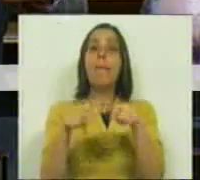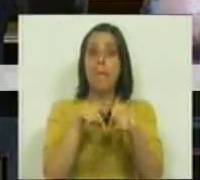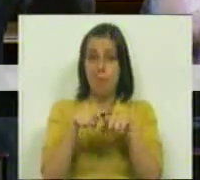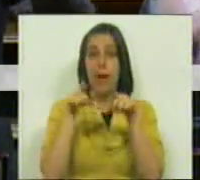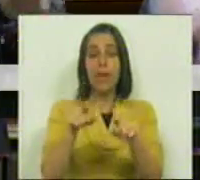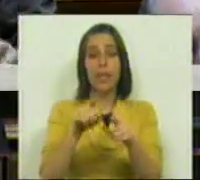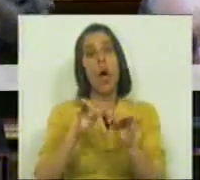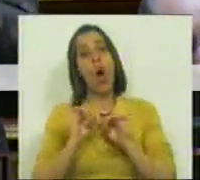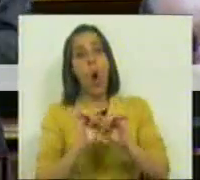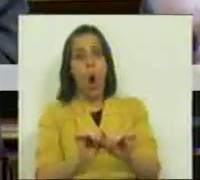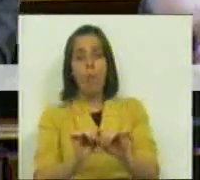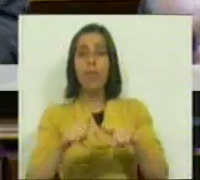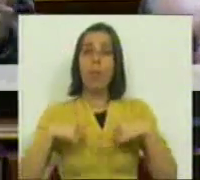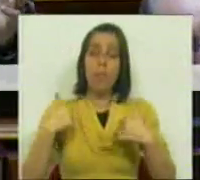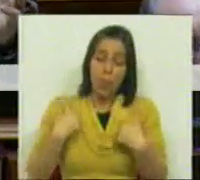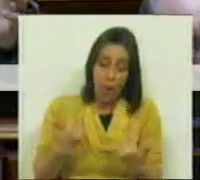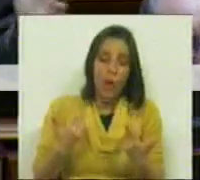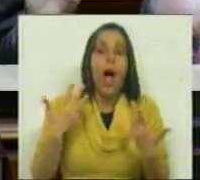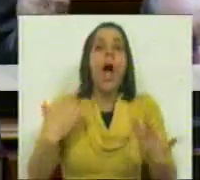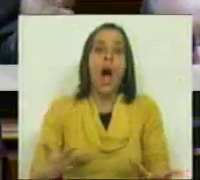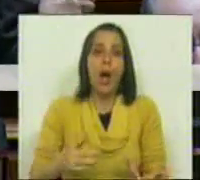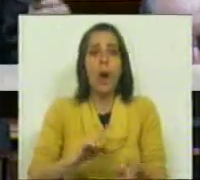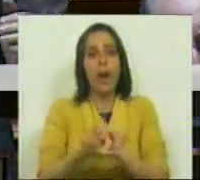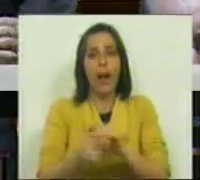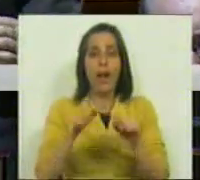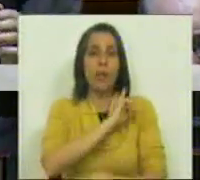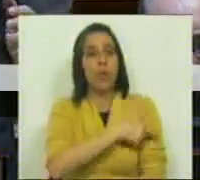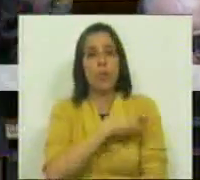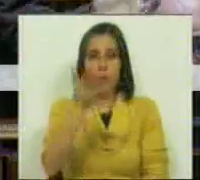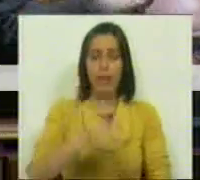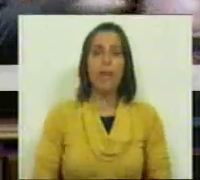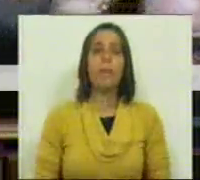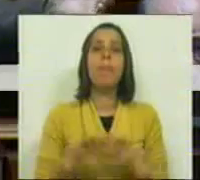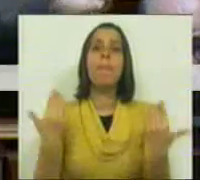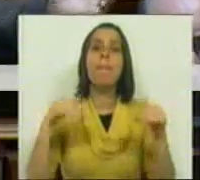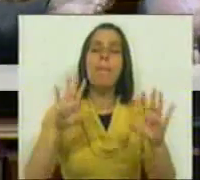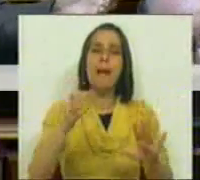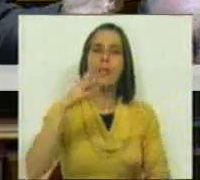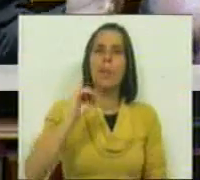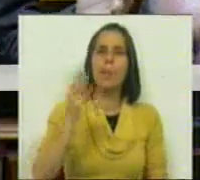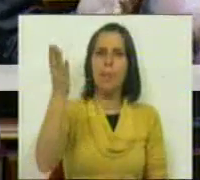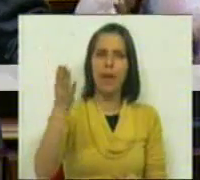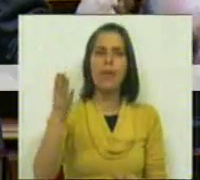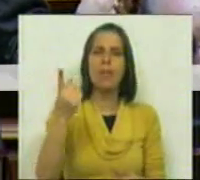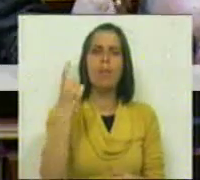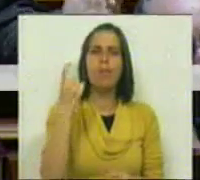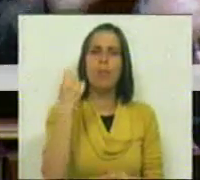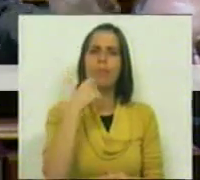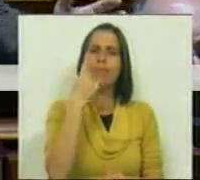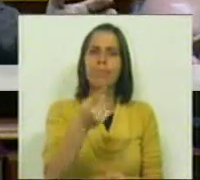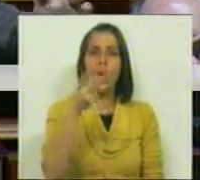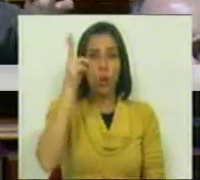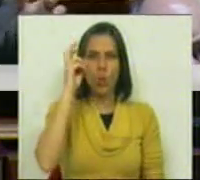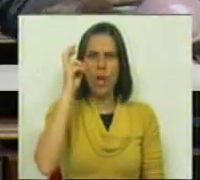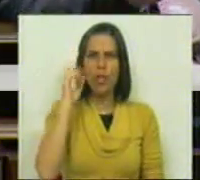partidos que eram oposição a si própria, agora que estão no poder. Mas da parte do Partido Socialista falta uma palavra